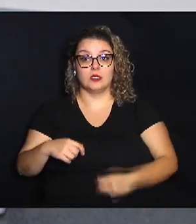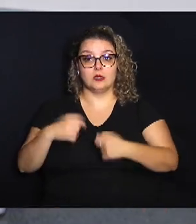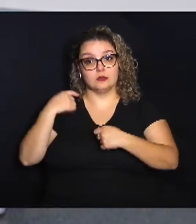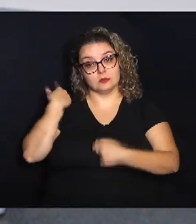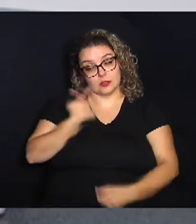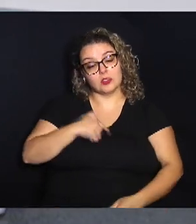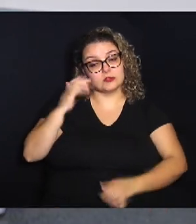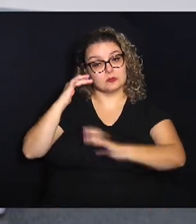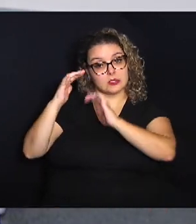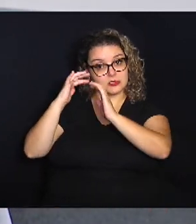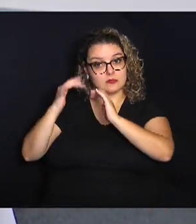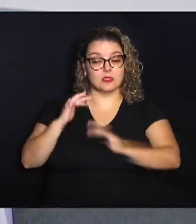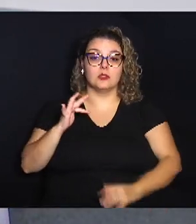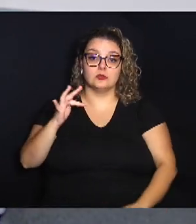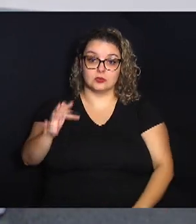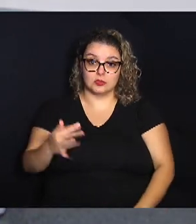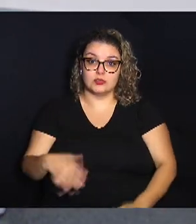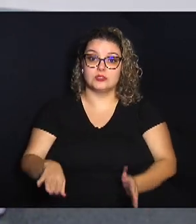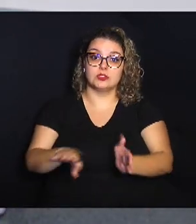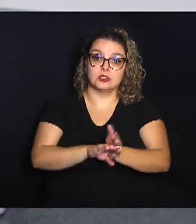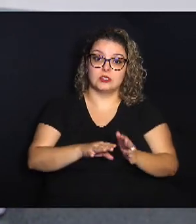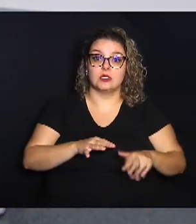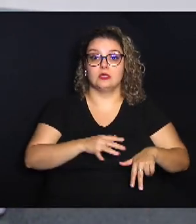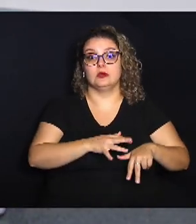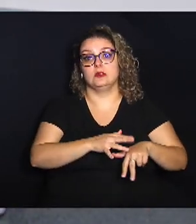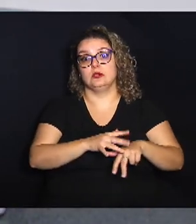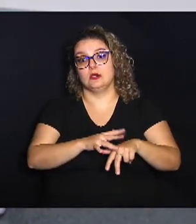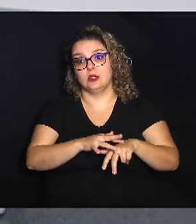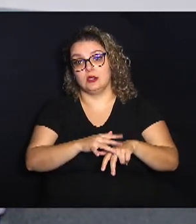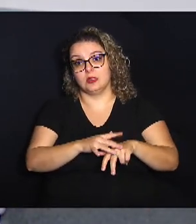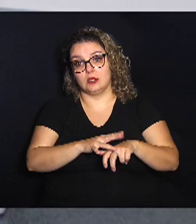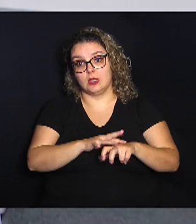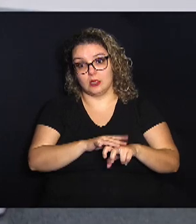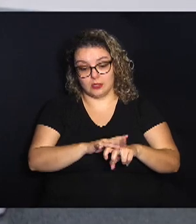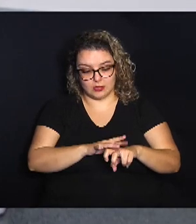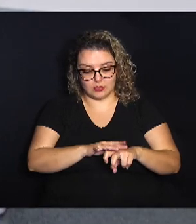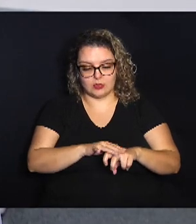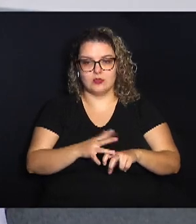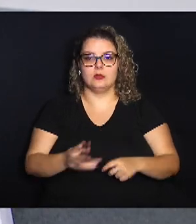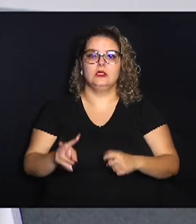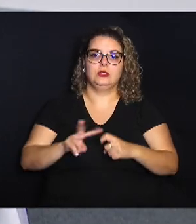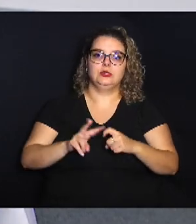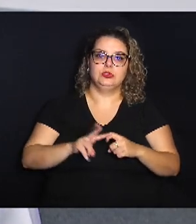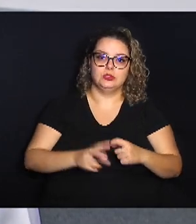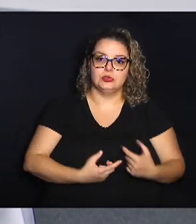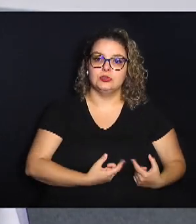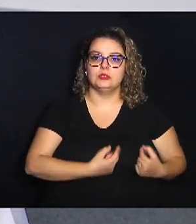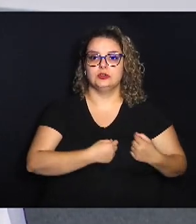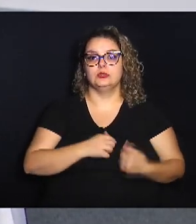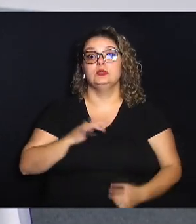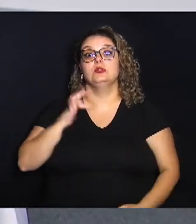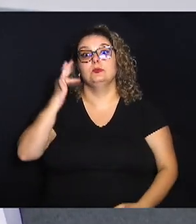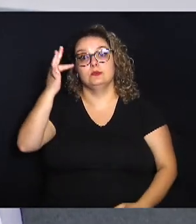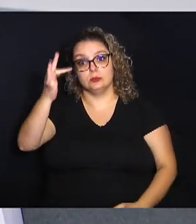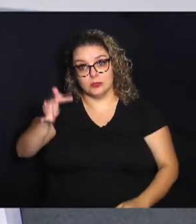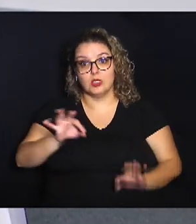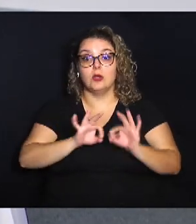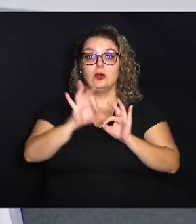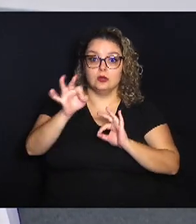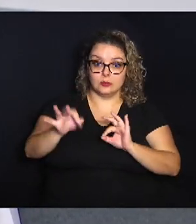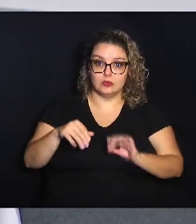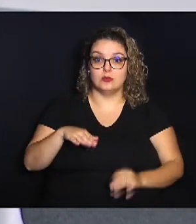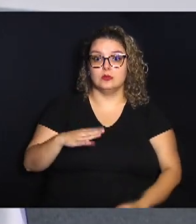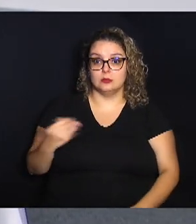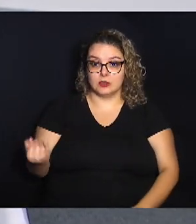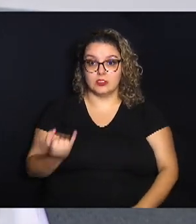no futuro chegar ao paciente veterinário, né? Pacientes com câncer de mama e no futuro mais promissor